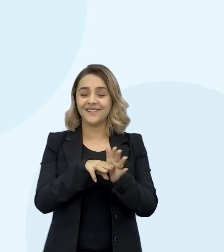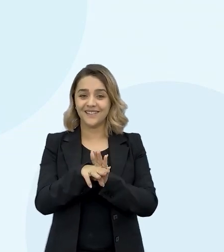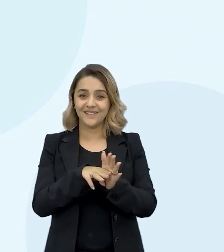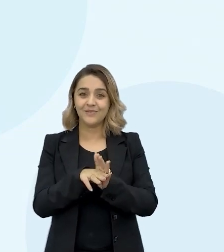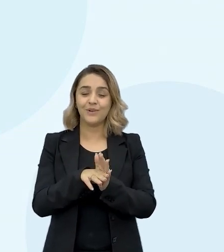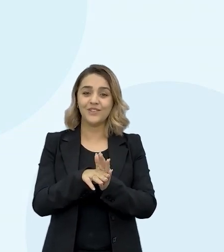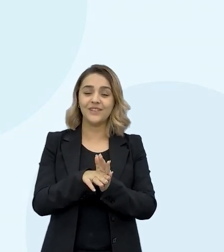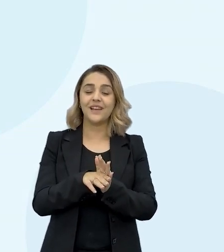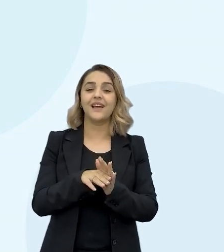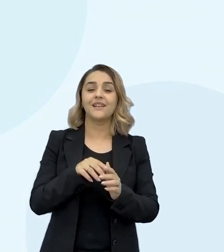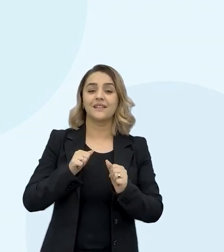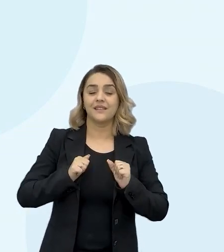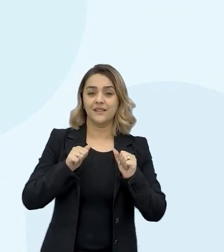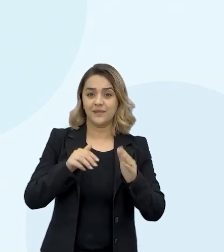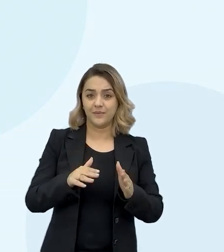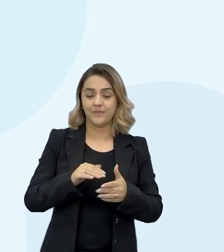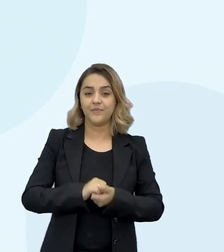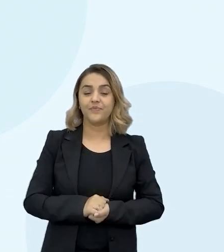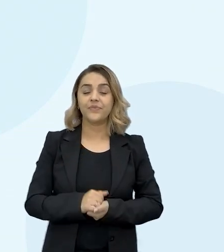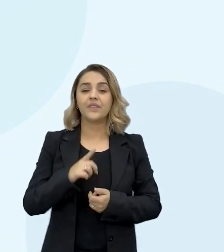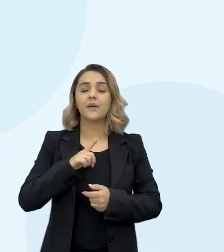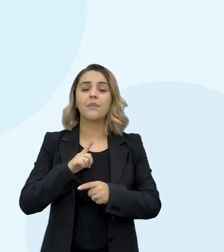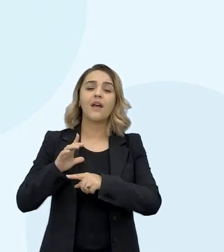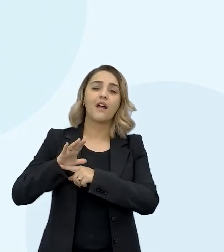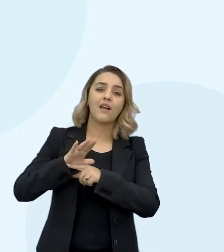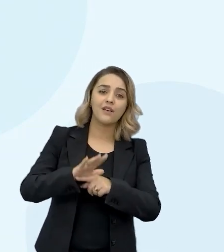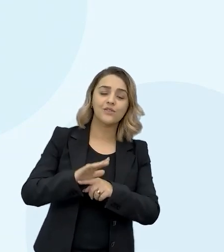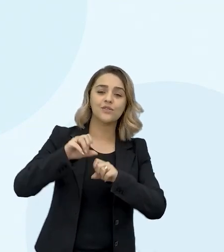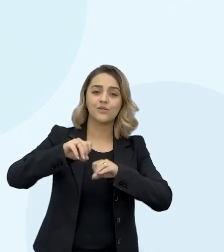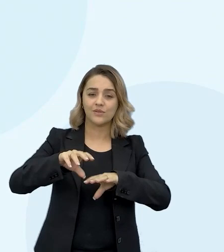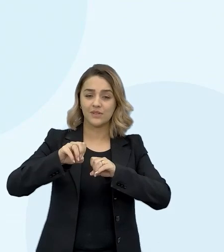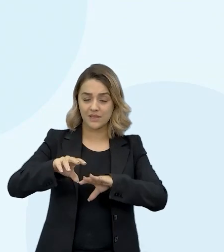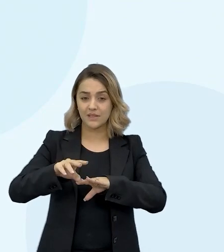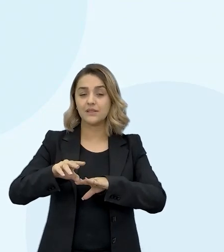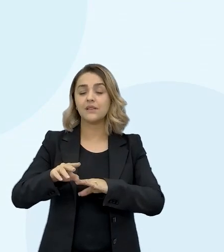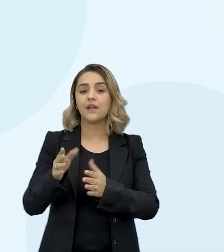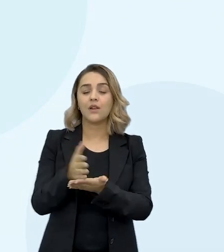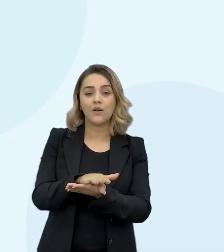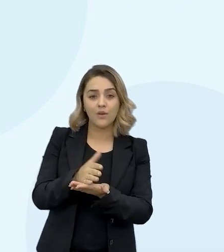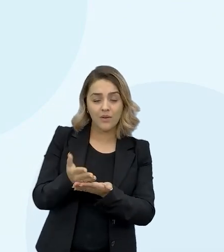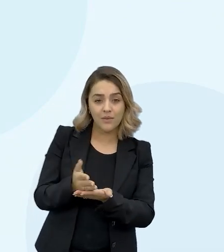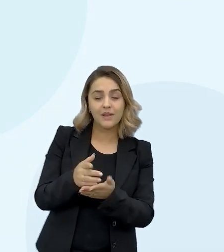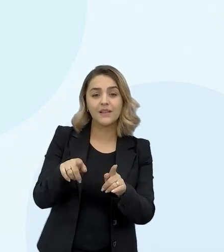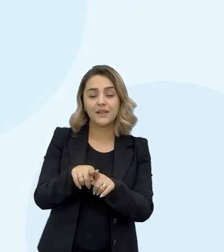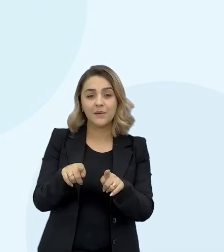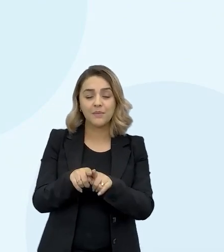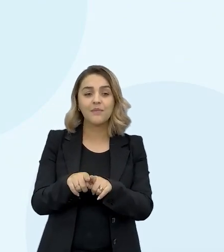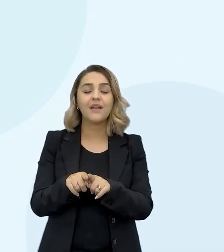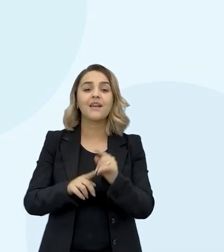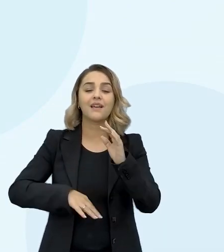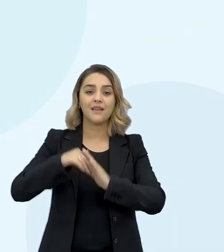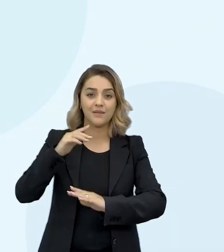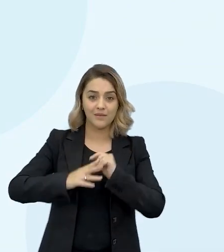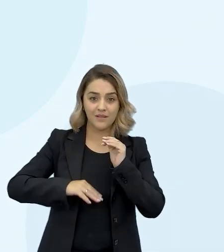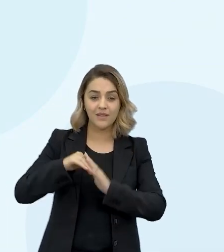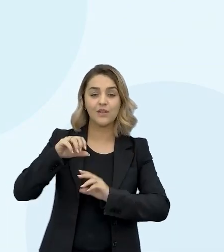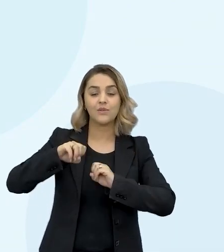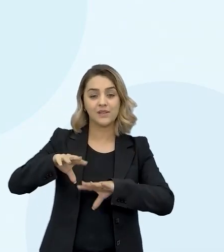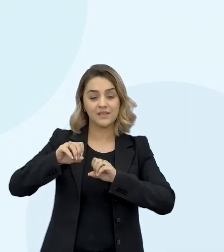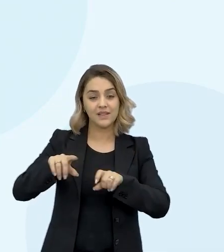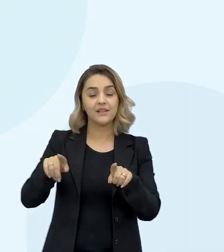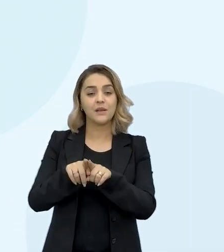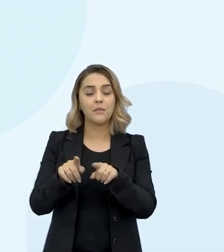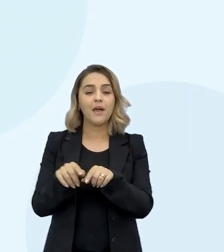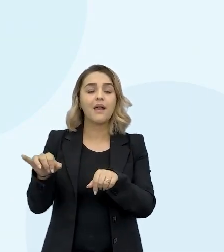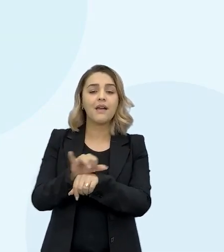que é o que nós vamos abordar hoje, os benefícios do ensino híbrido, a aplicabilidade do ensino e o desdobramento para